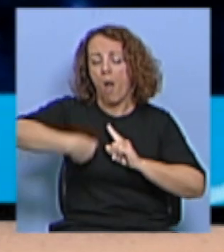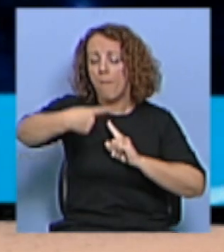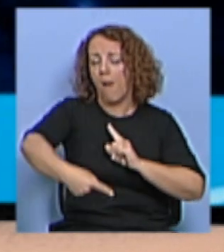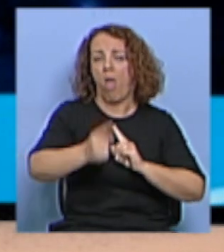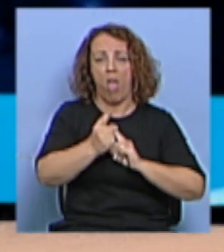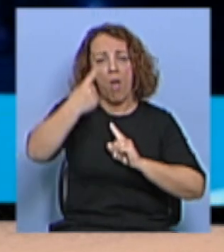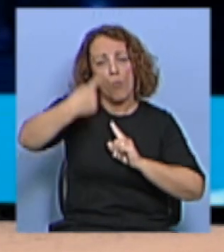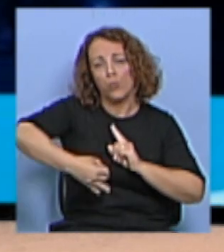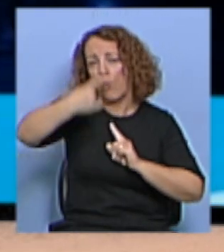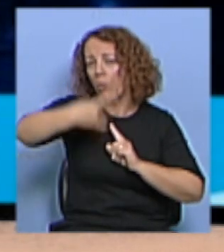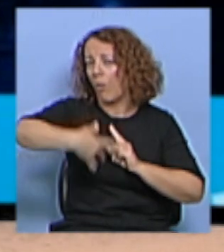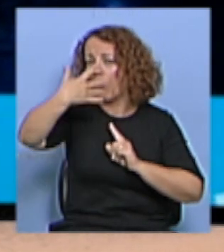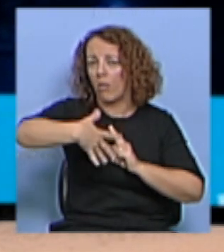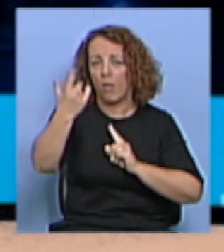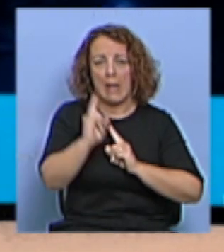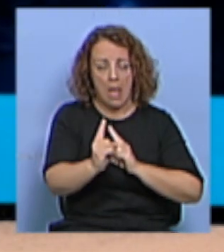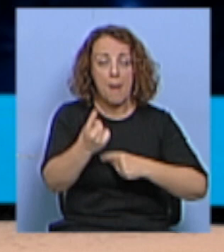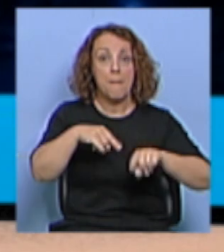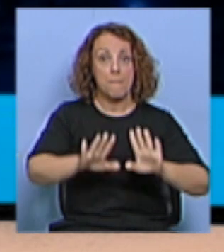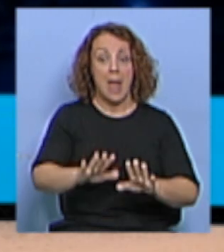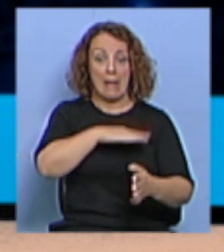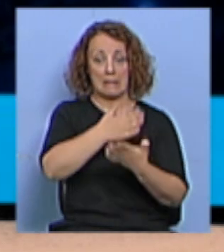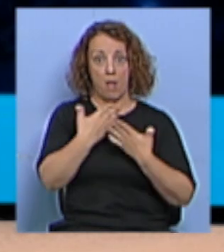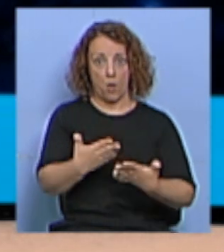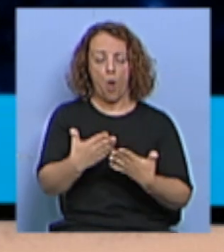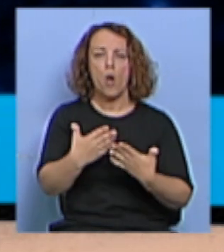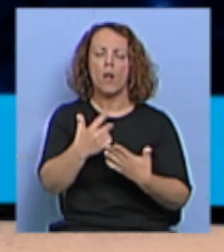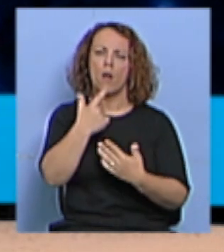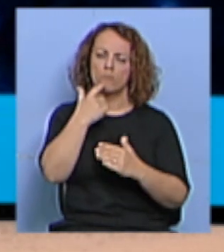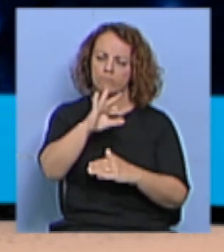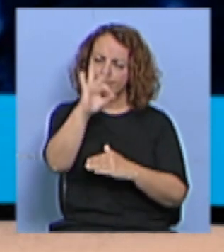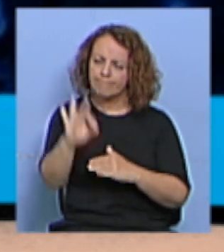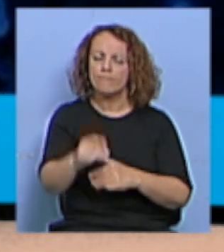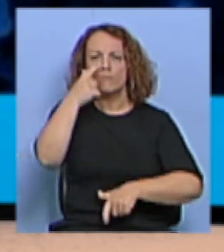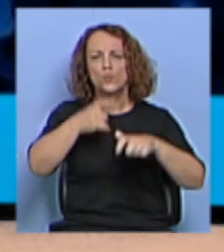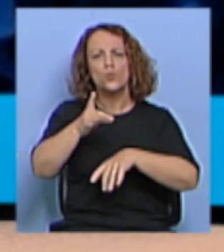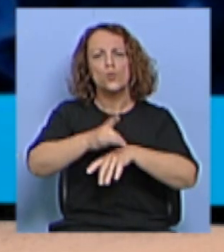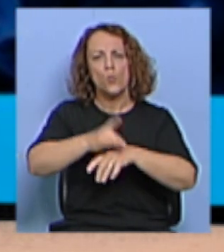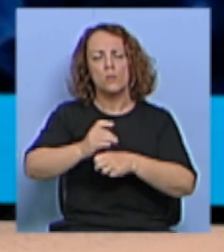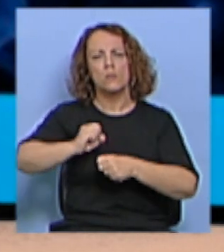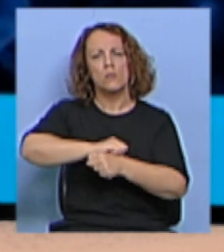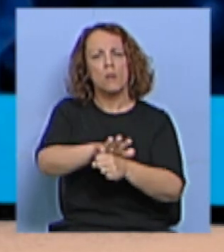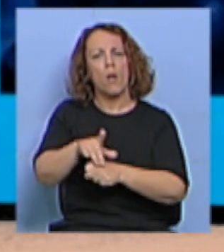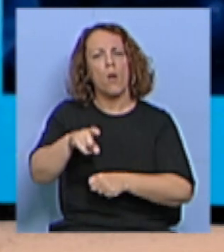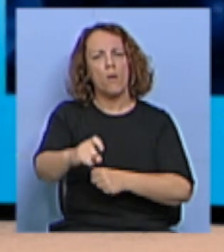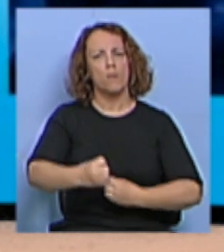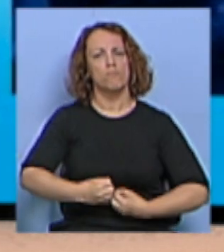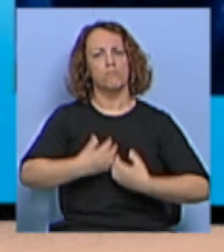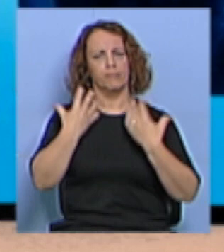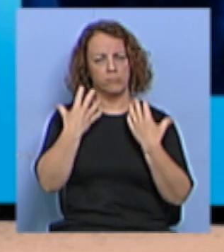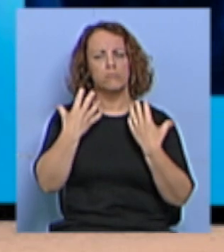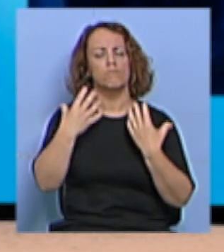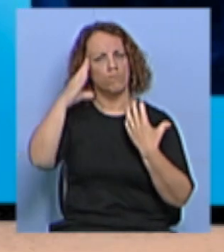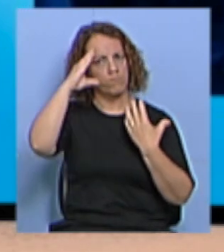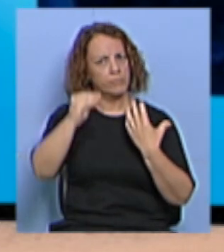que toca a pessoas infectadas pelo Covid ainda não são alarmantes e portanto não vamos fazer aqui futurologia, não sabemos como é que a pandemia